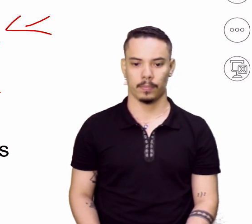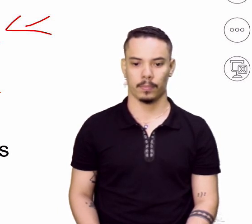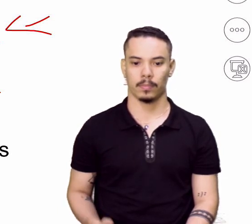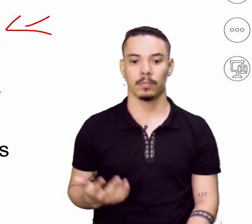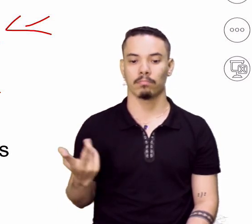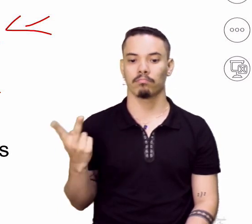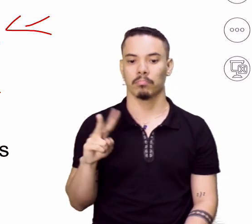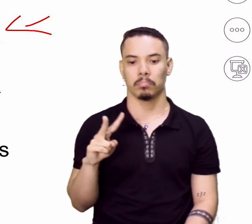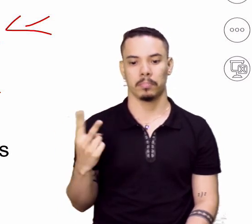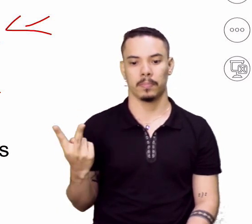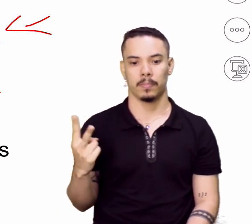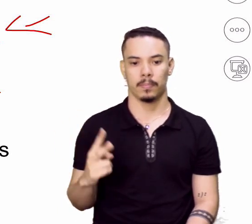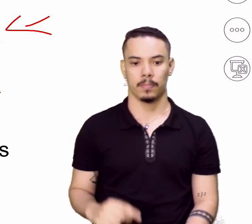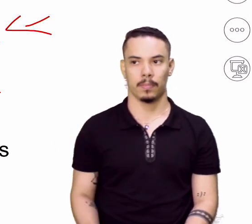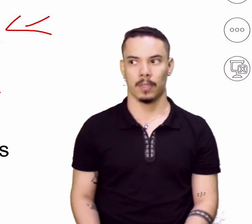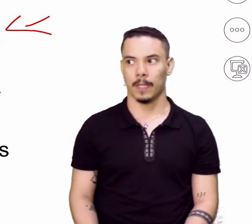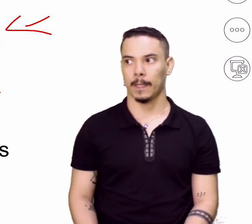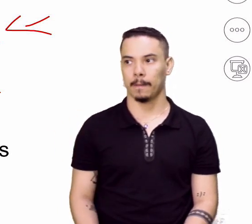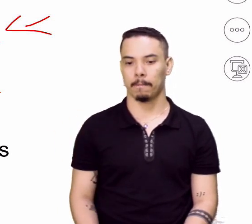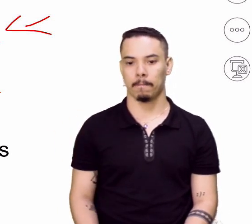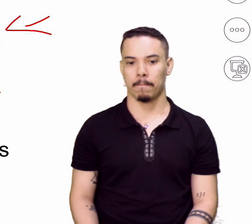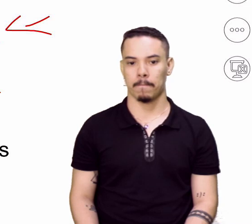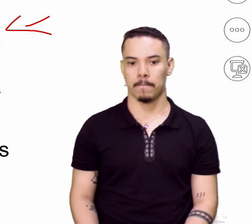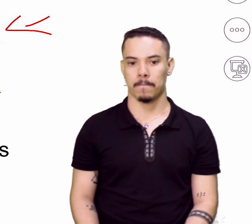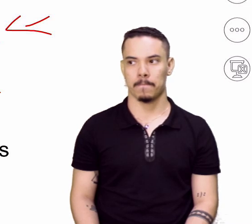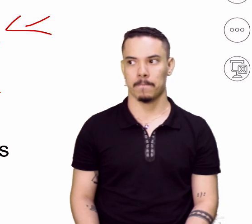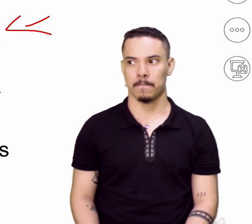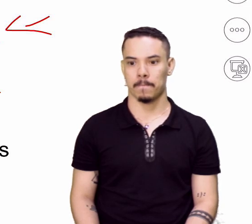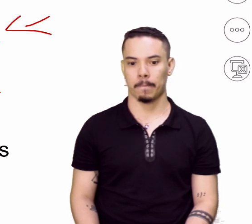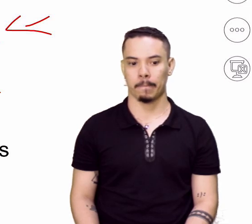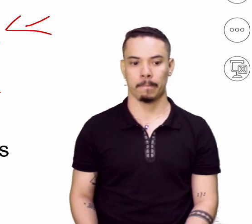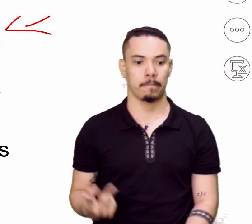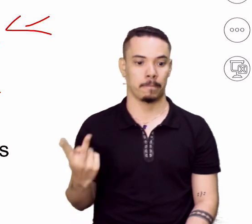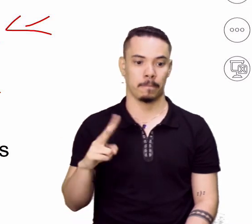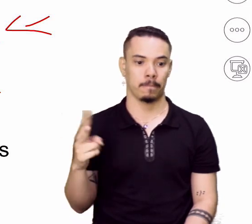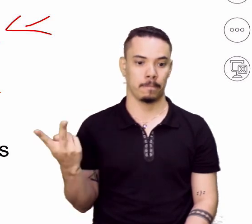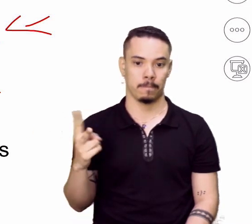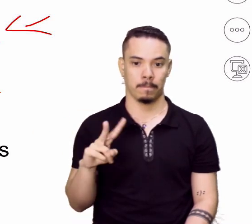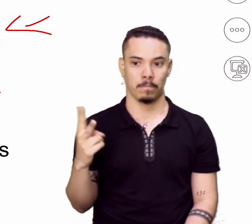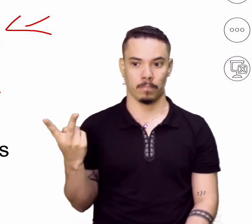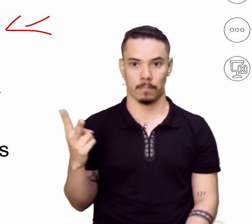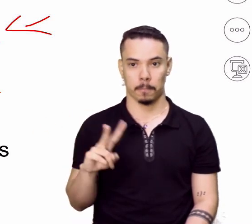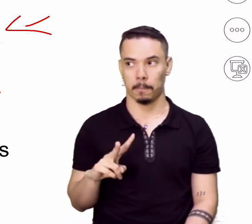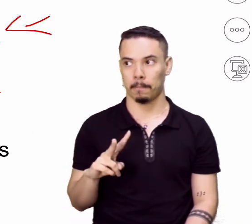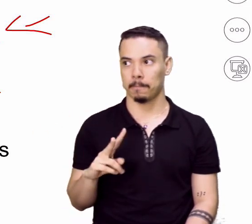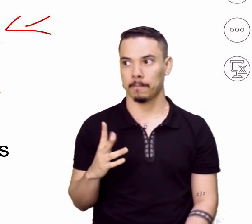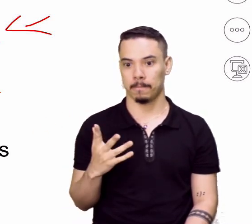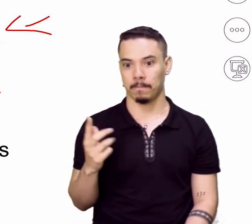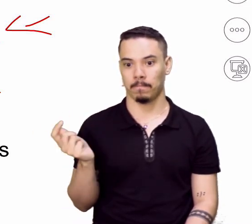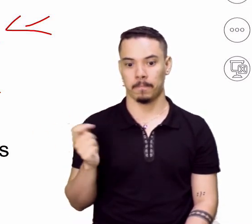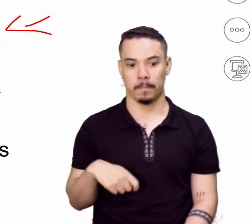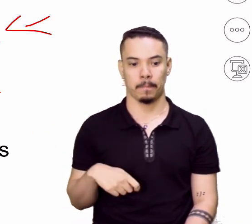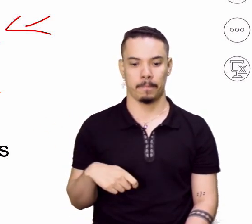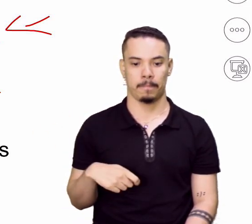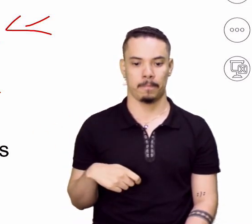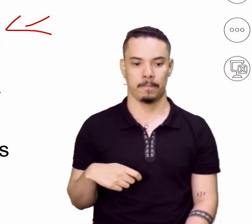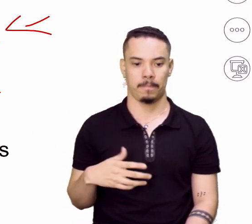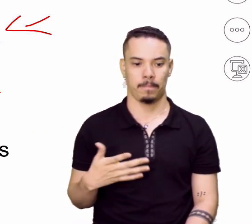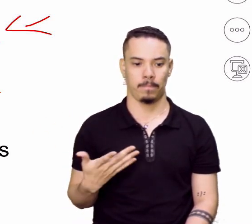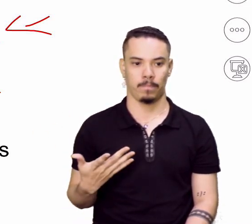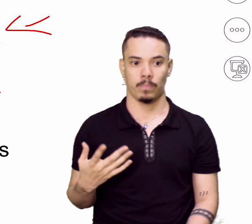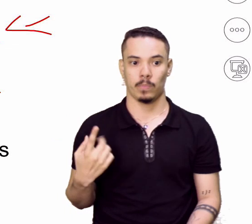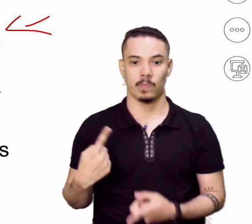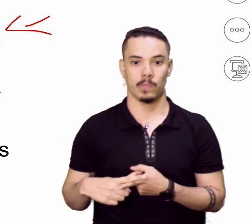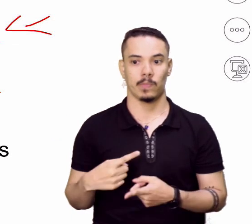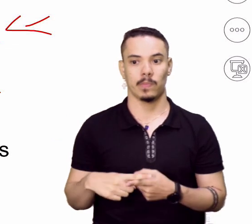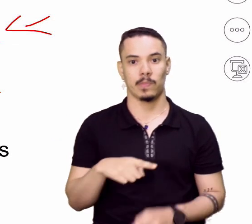tem a opção de colocar qual. Você pode colocar aí no caso o which, ficaria melhor do que o that, porque o that é aquele coringa, né?